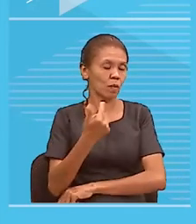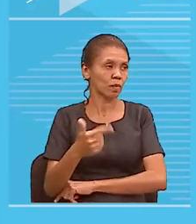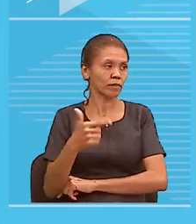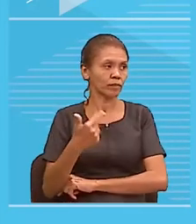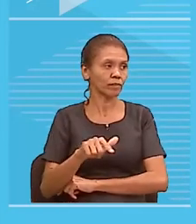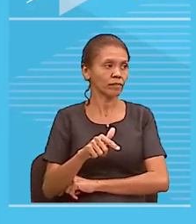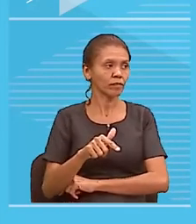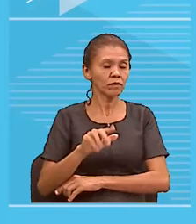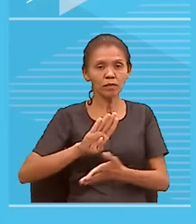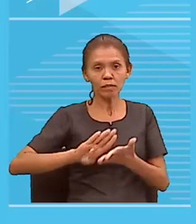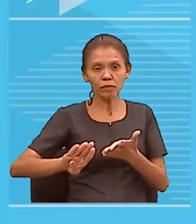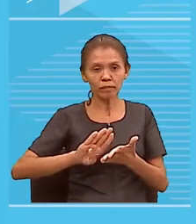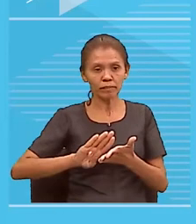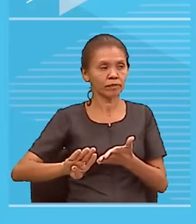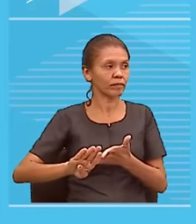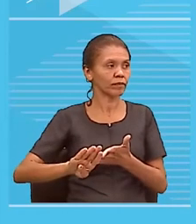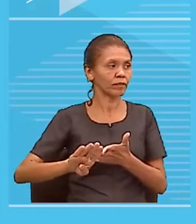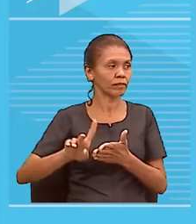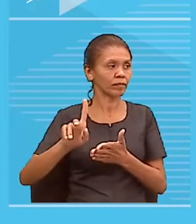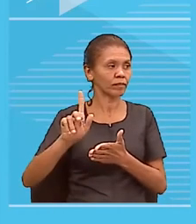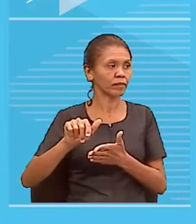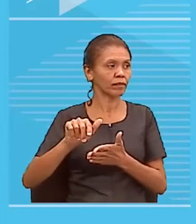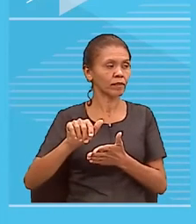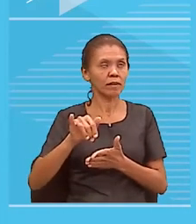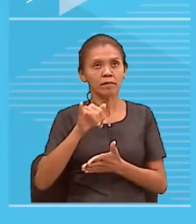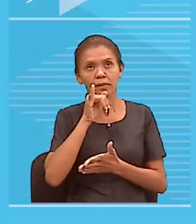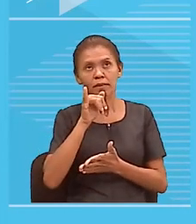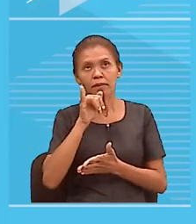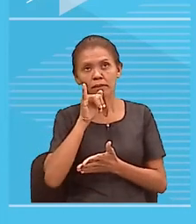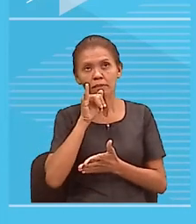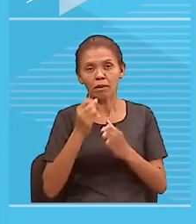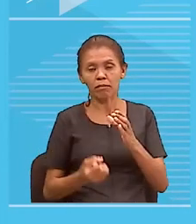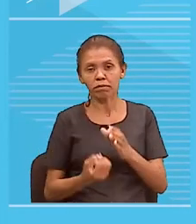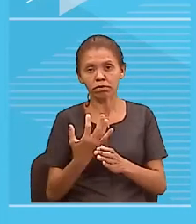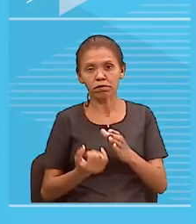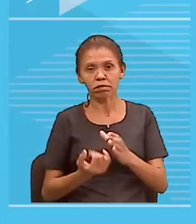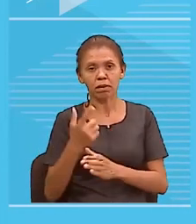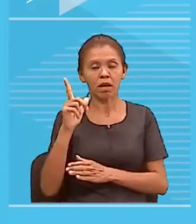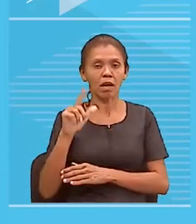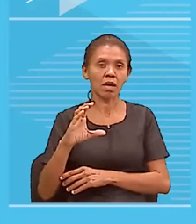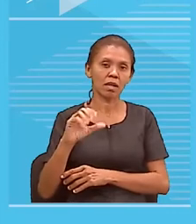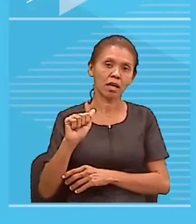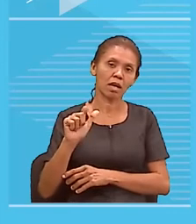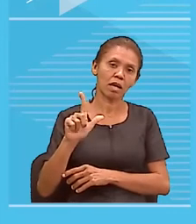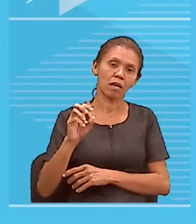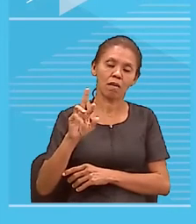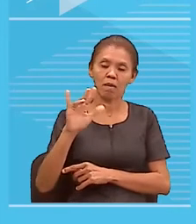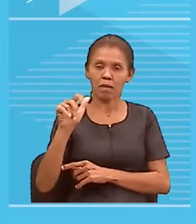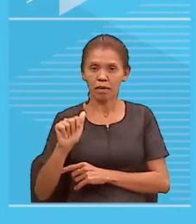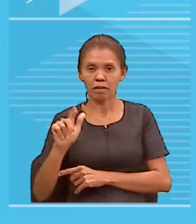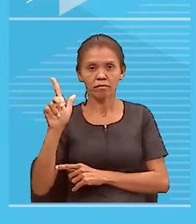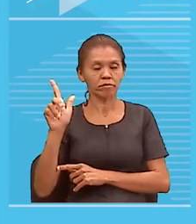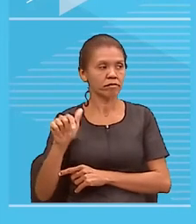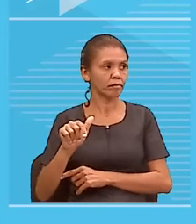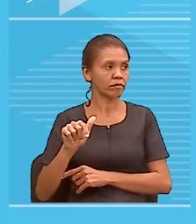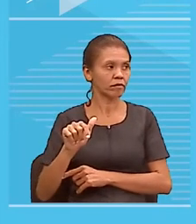o álcool e as bebidas de modo geral por exemplo a cerveja é uma bebida calórica isso é bebida calórica é